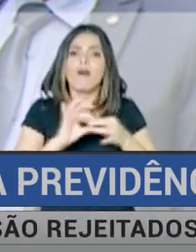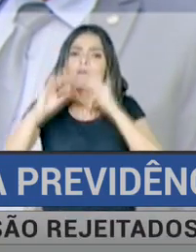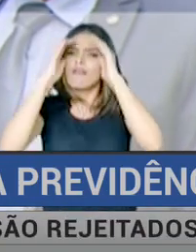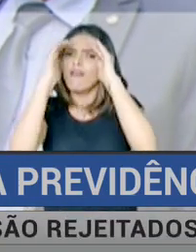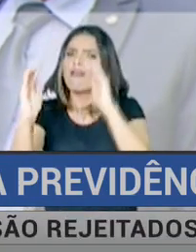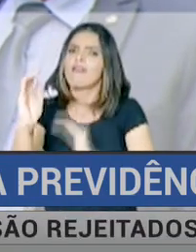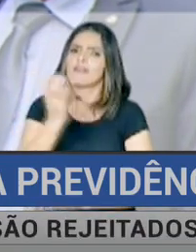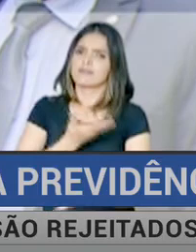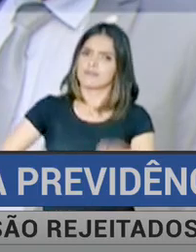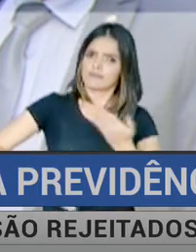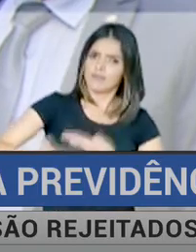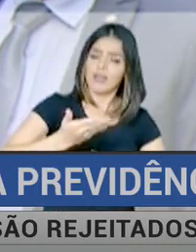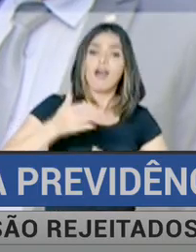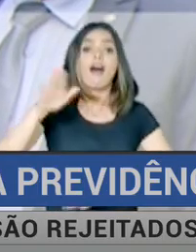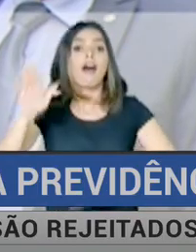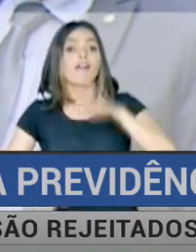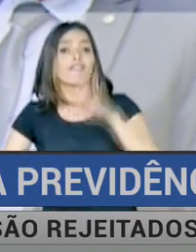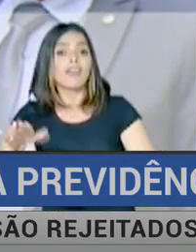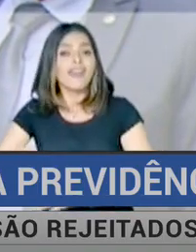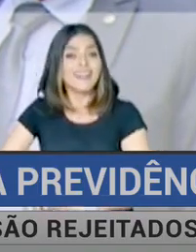líderes são